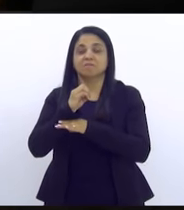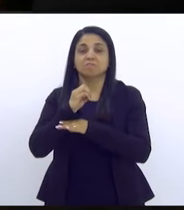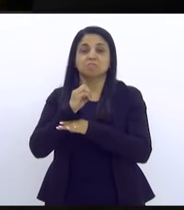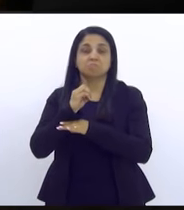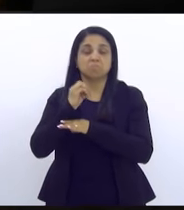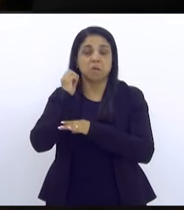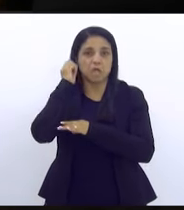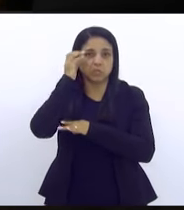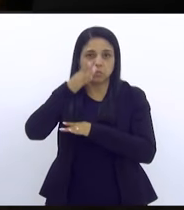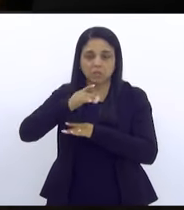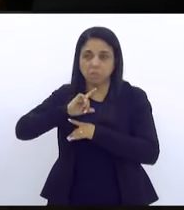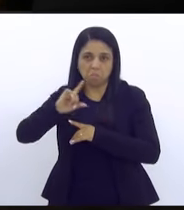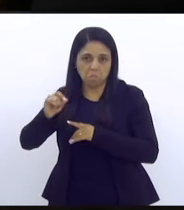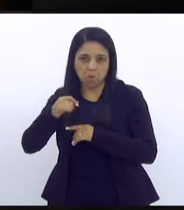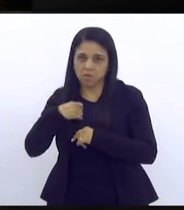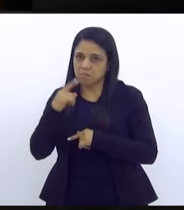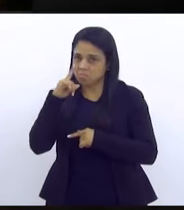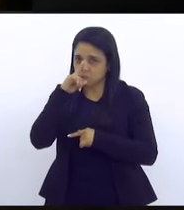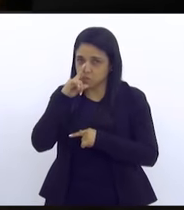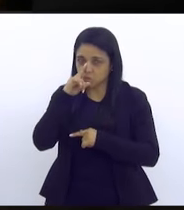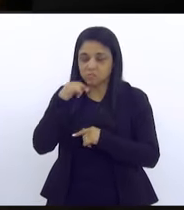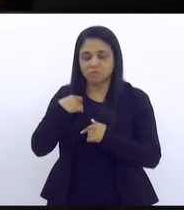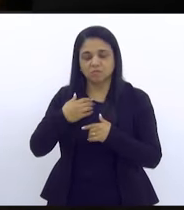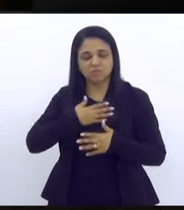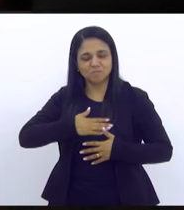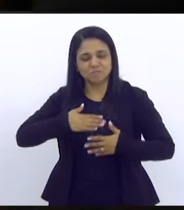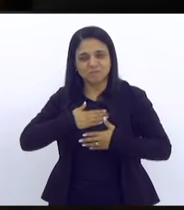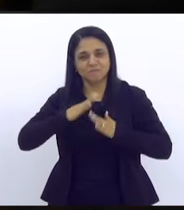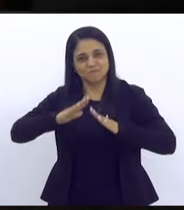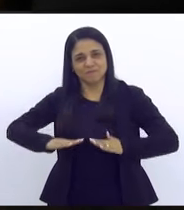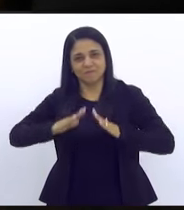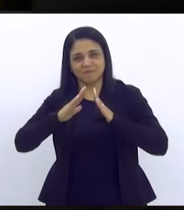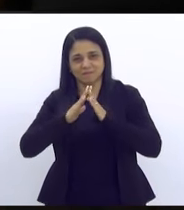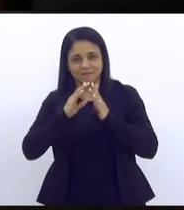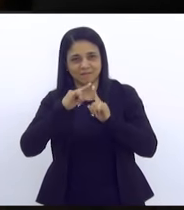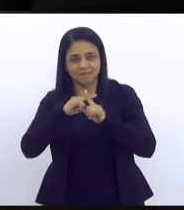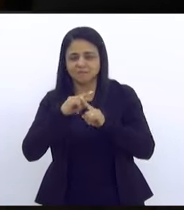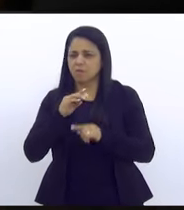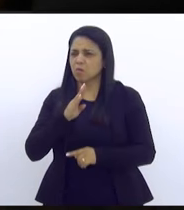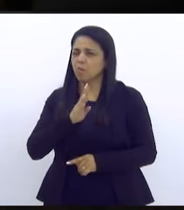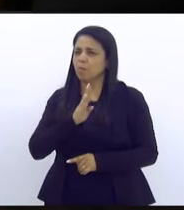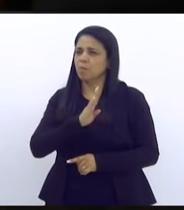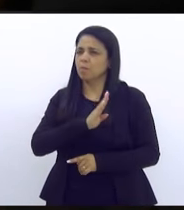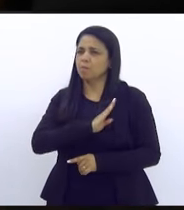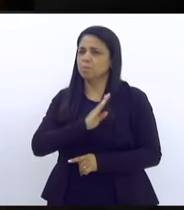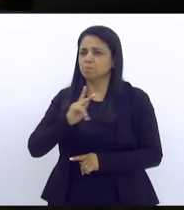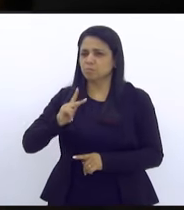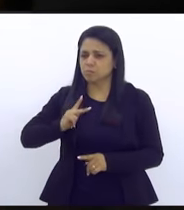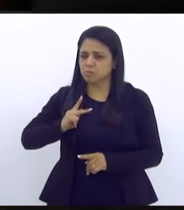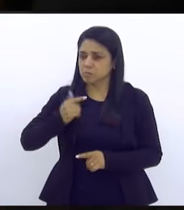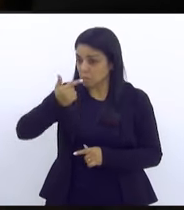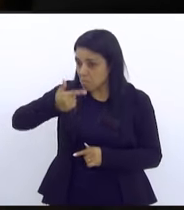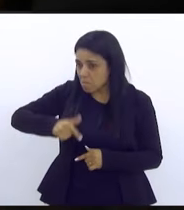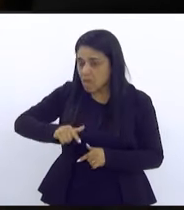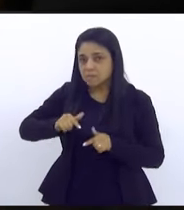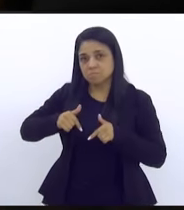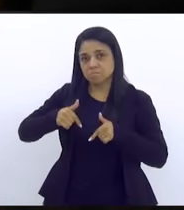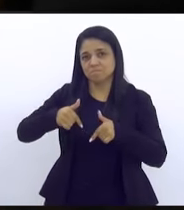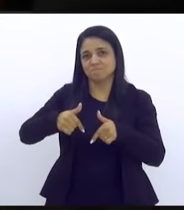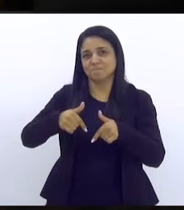ir embora, com muito prazer, e de repente o bispo chega para mim e diz: temos outra missão para você.